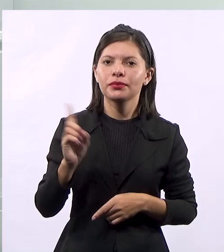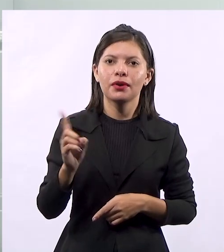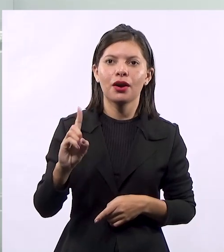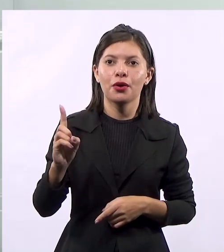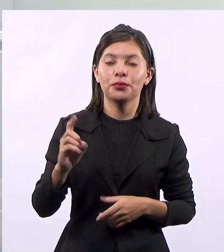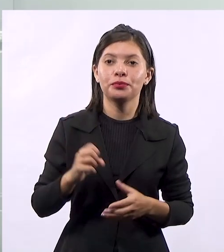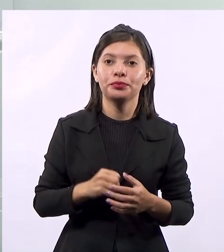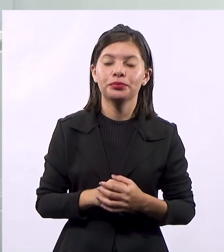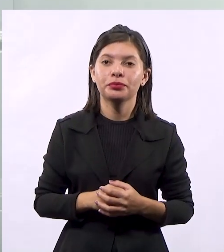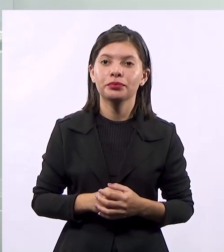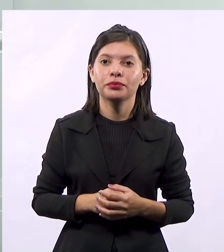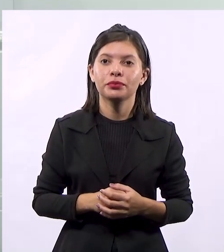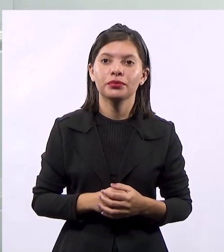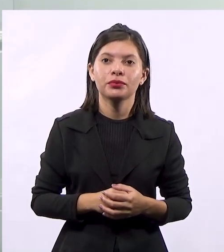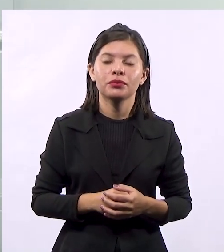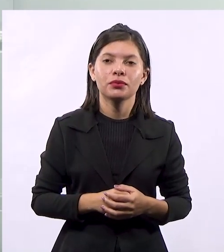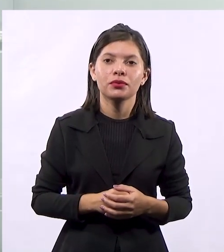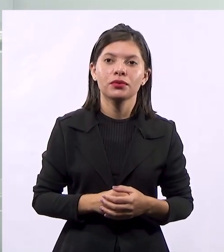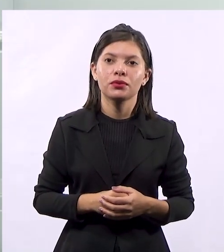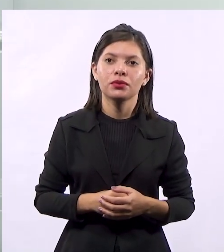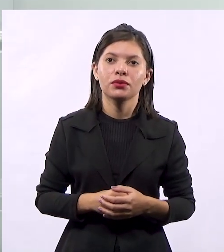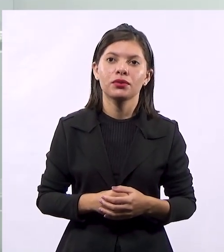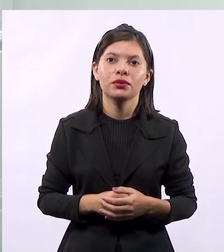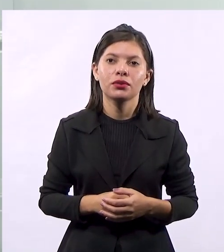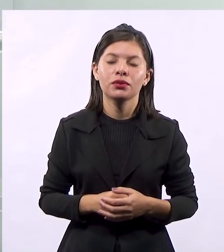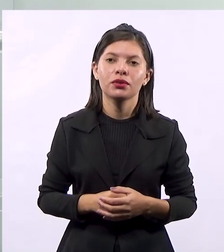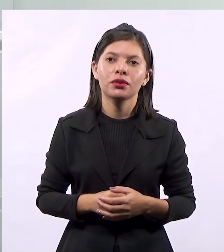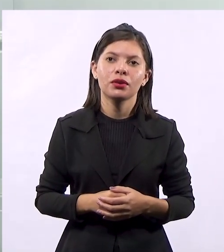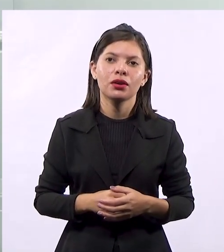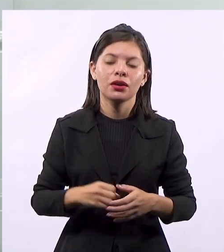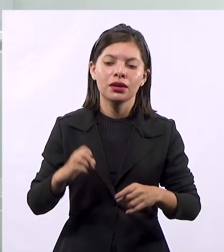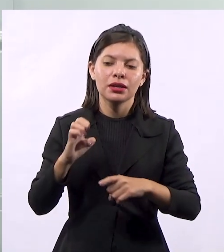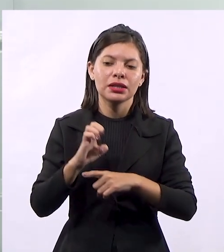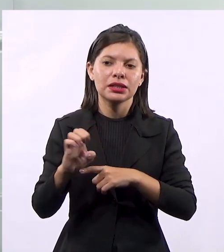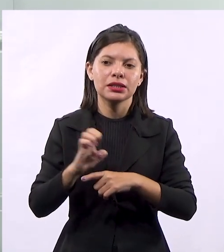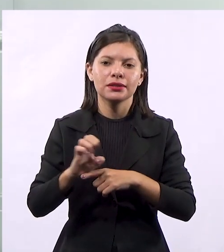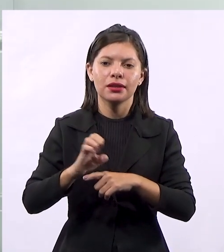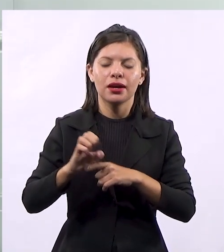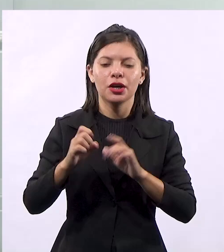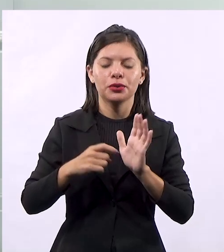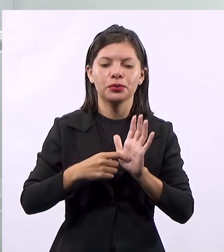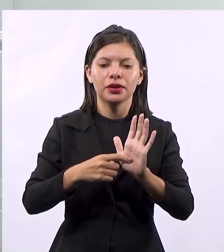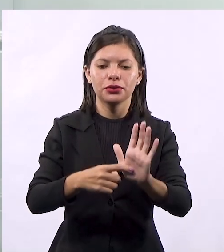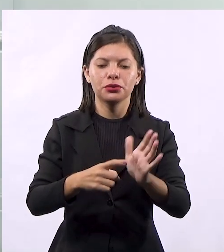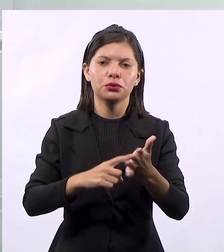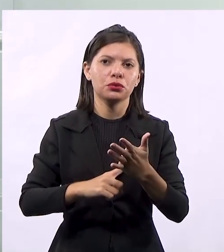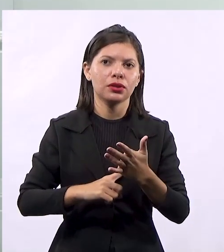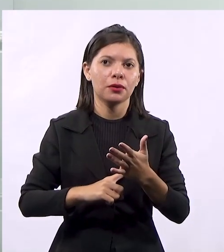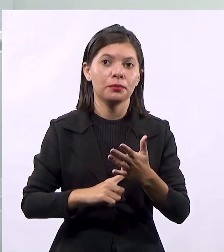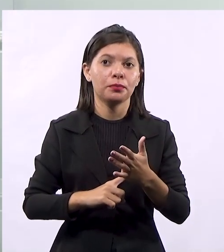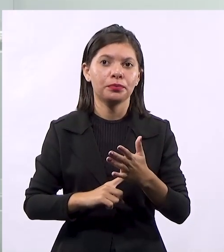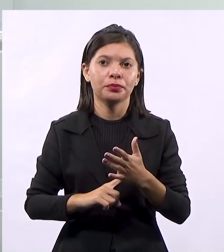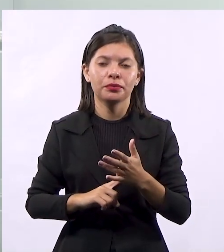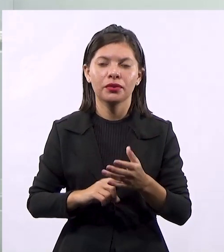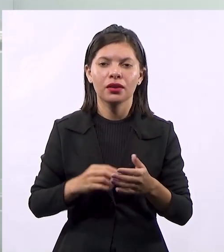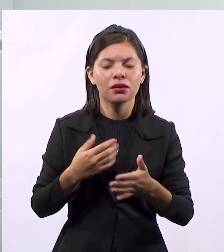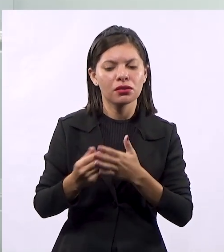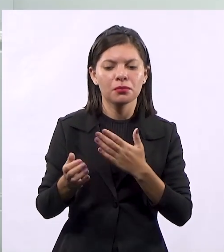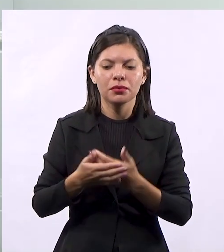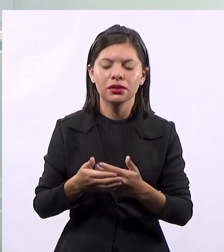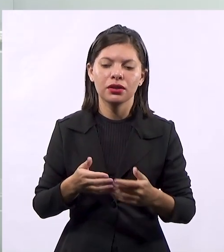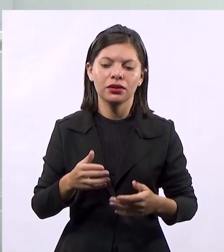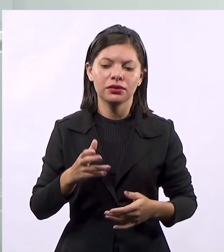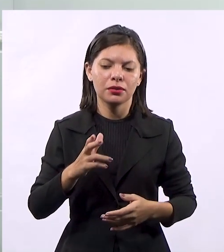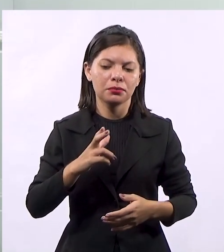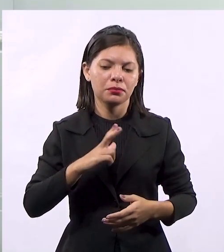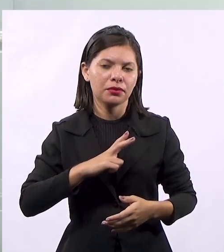ser induzido, ele não vai ser ideologizado pelo governo. O governo, ele dá os parâmetros,